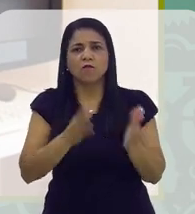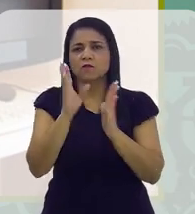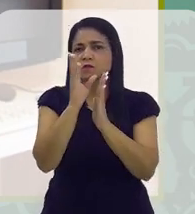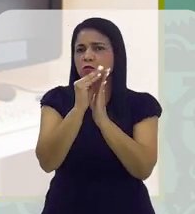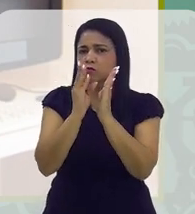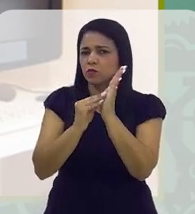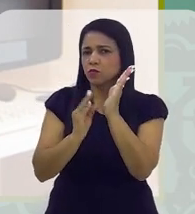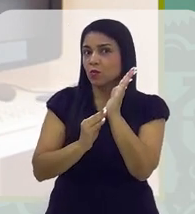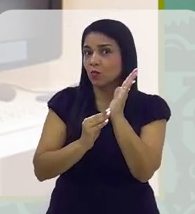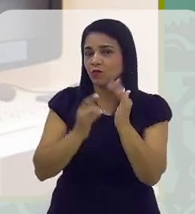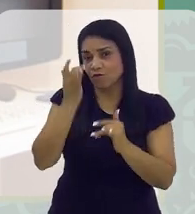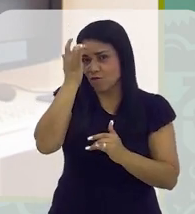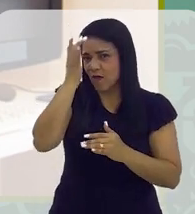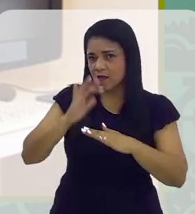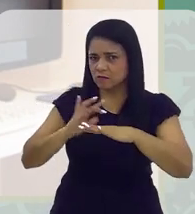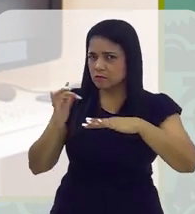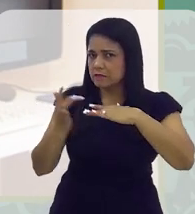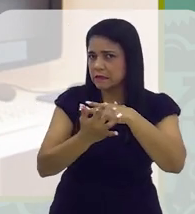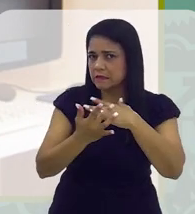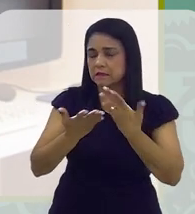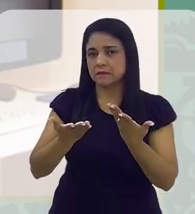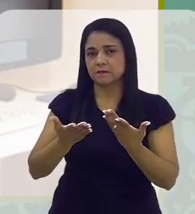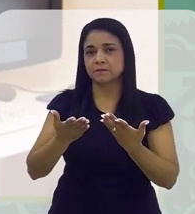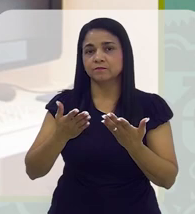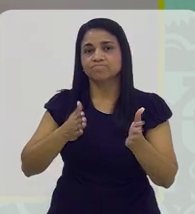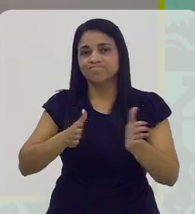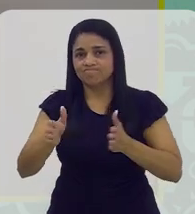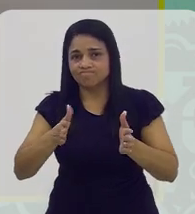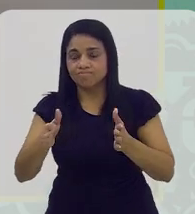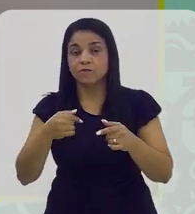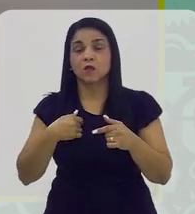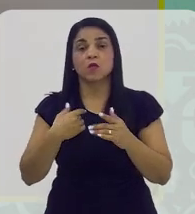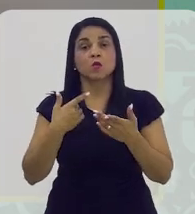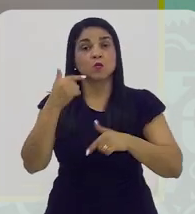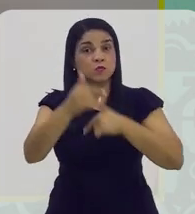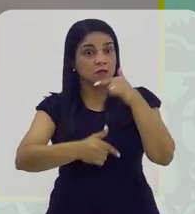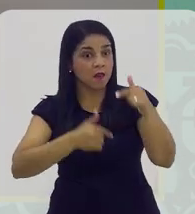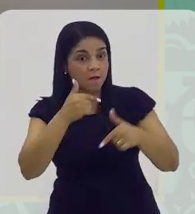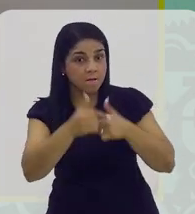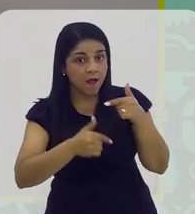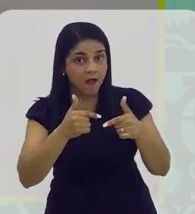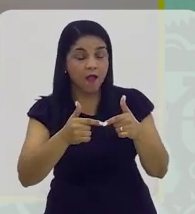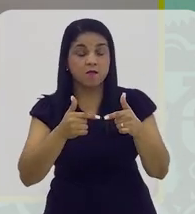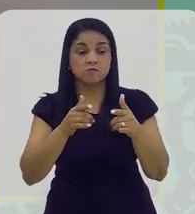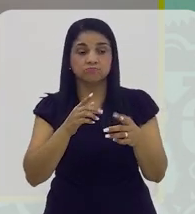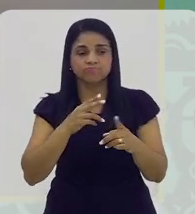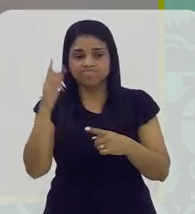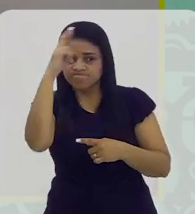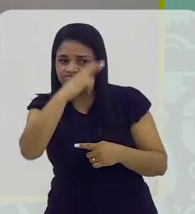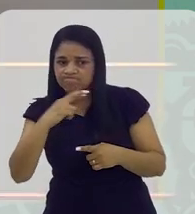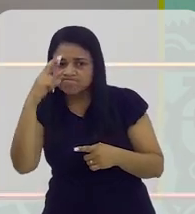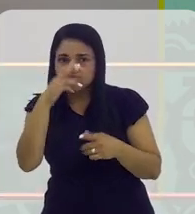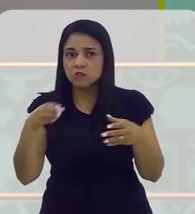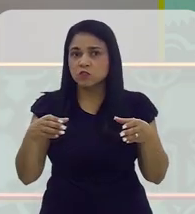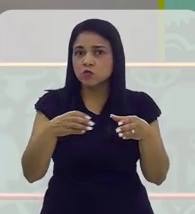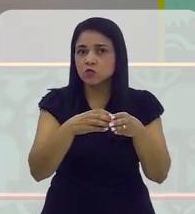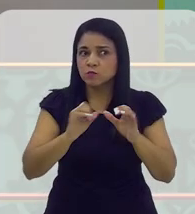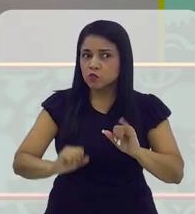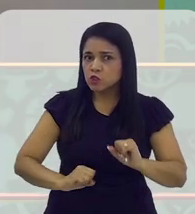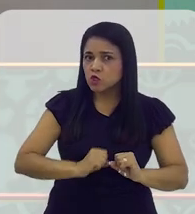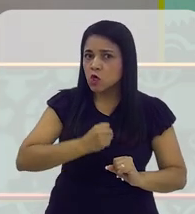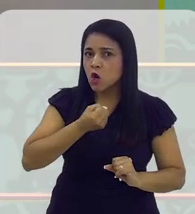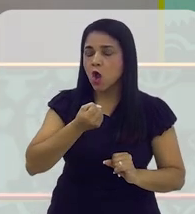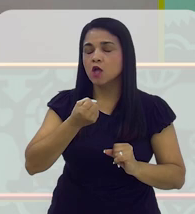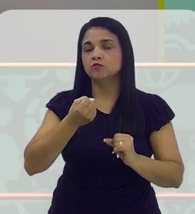que está cada vez mais facilitado? Tá, eu faço esse trabalho de monitoramento de grupos de ódio e de conteúdo que